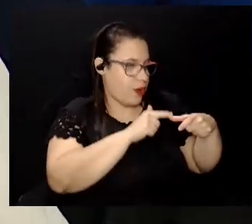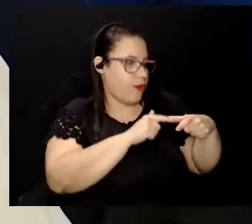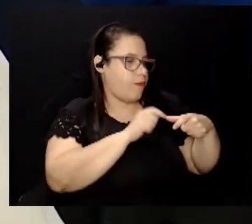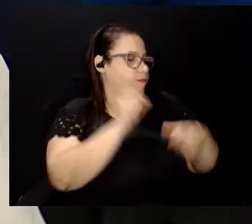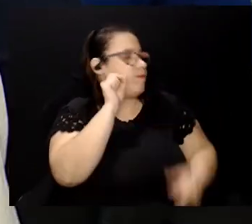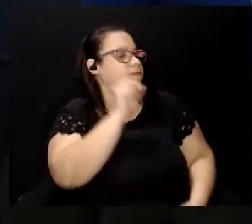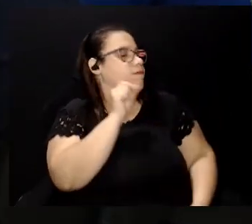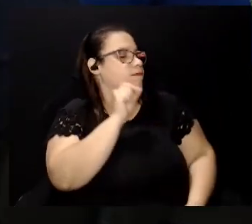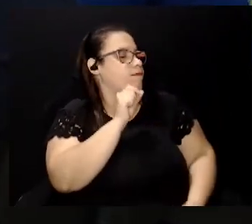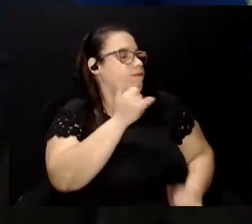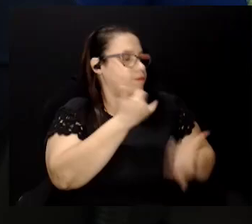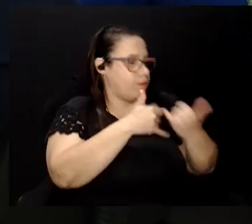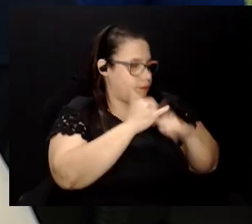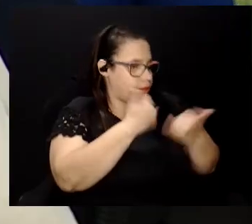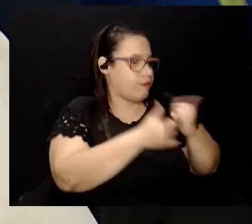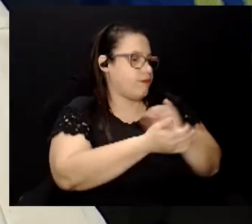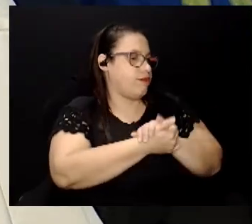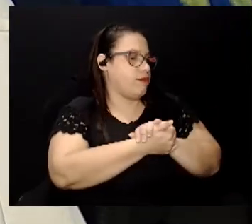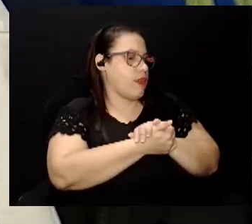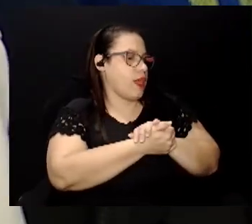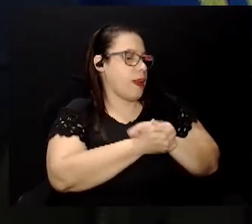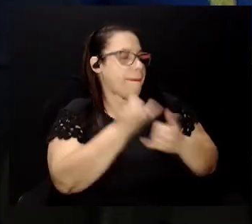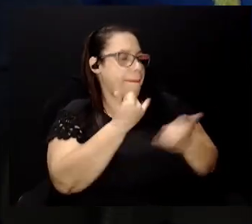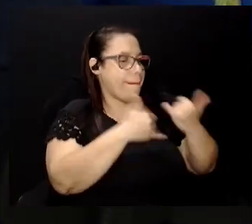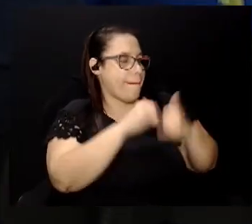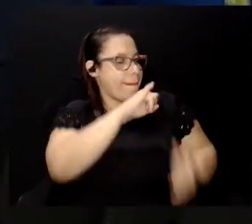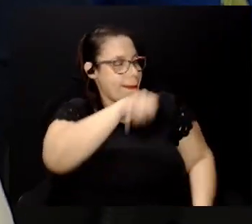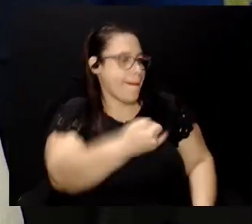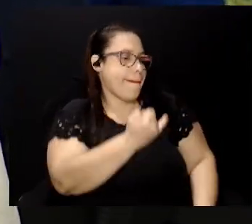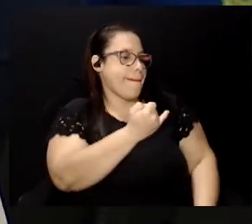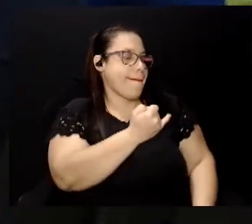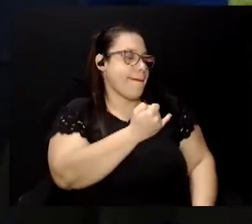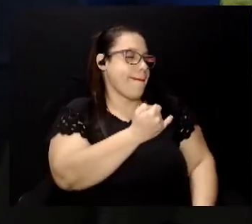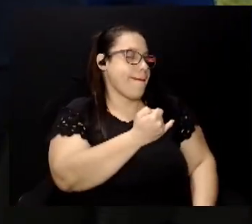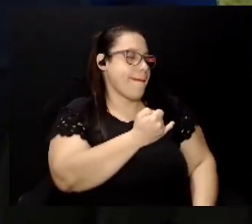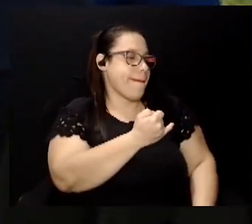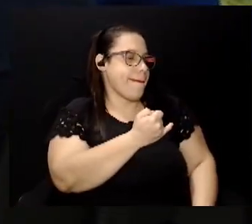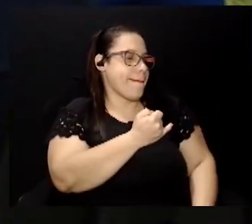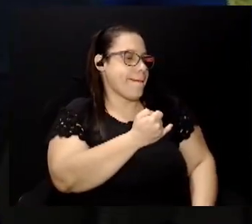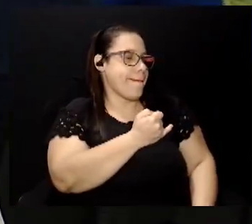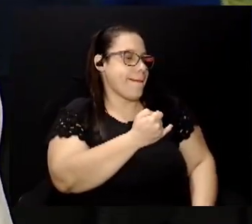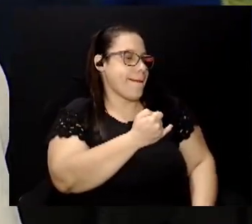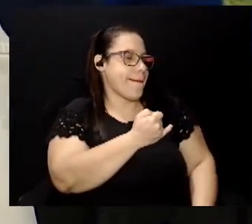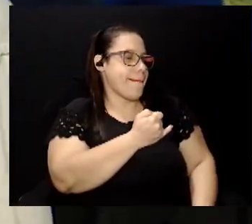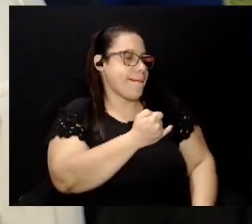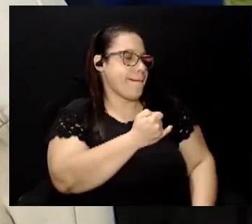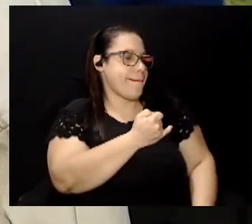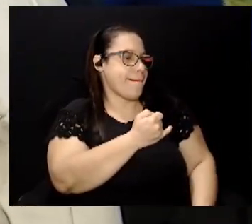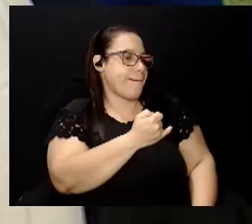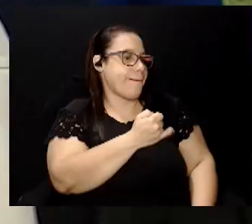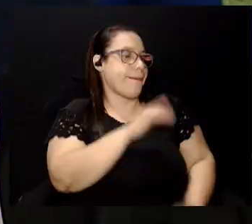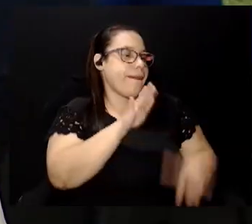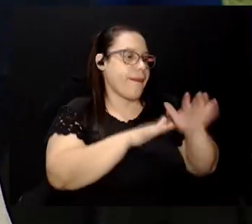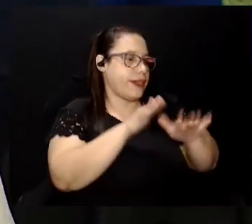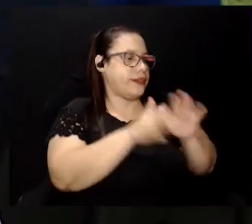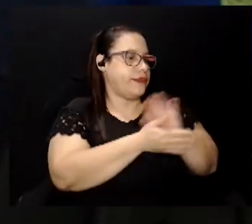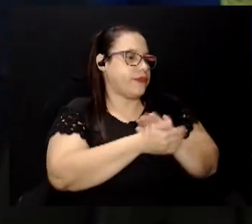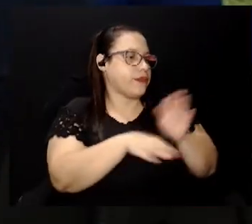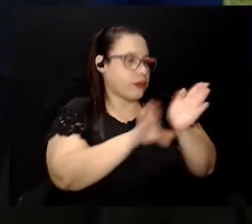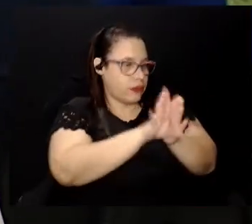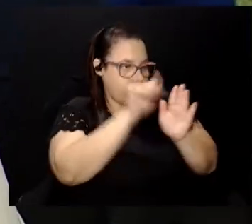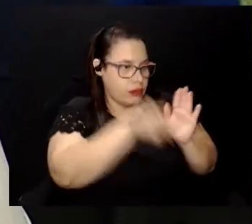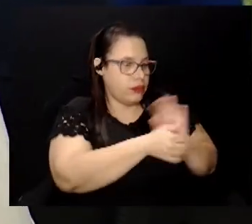para brincar, se divertir. E geralmente eu venho pra